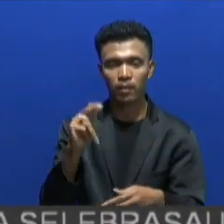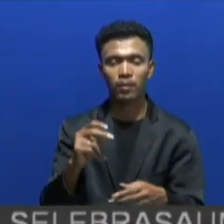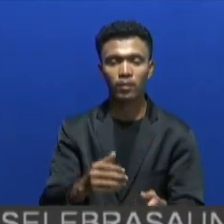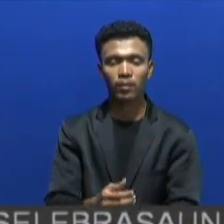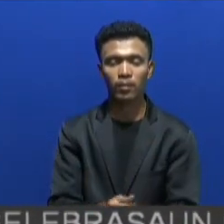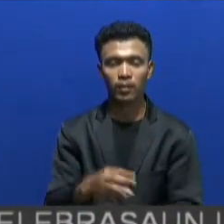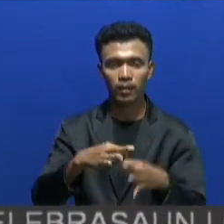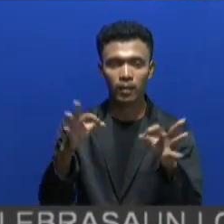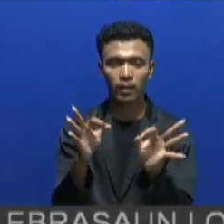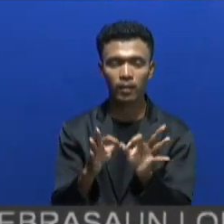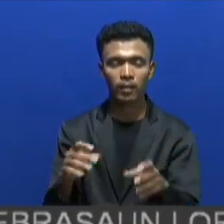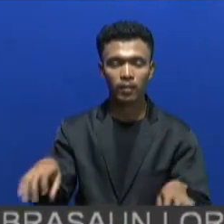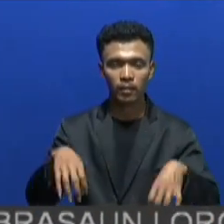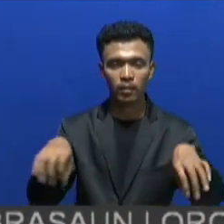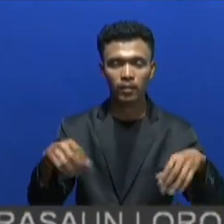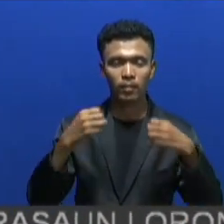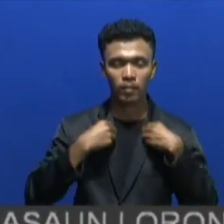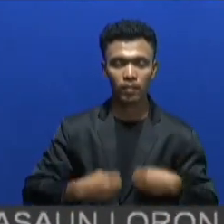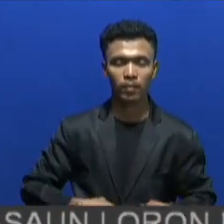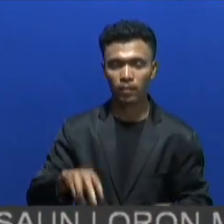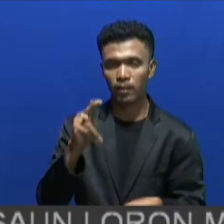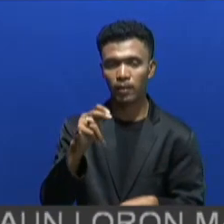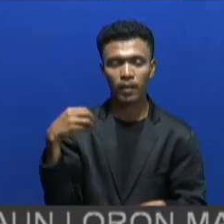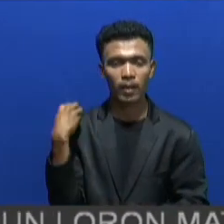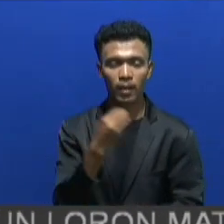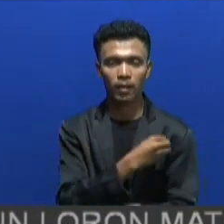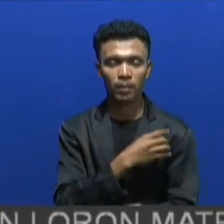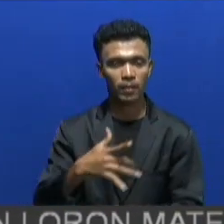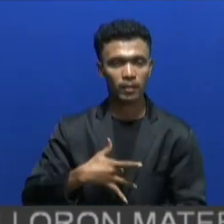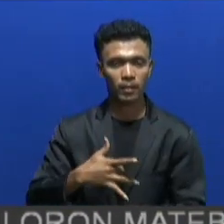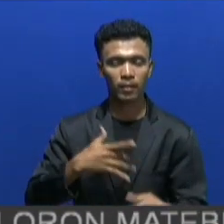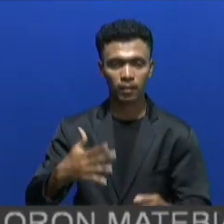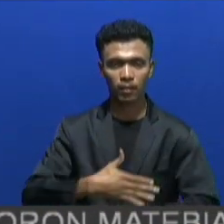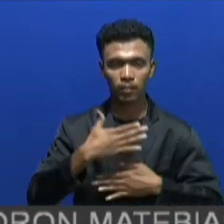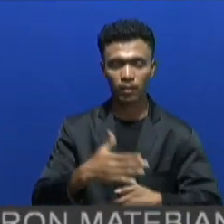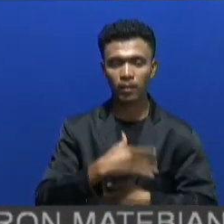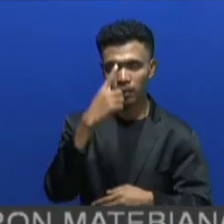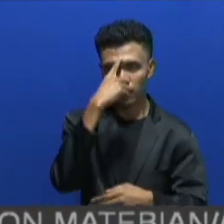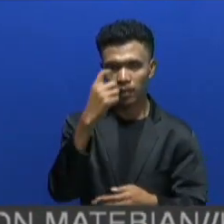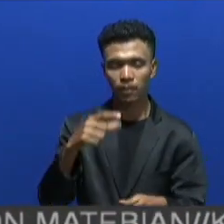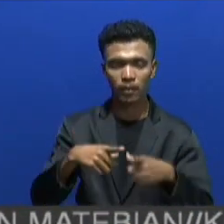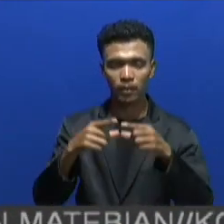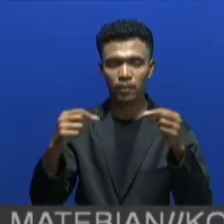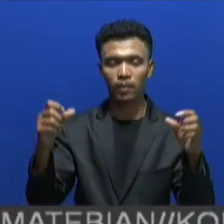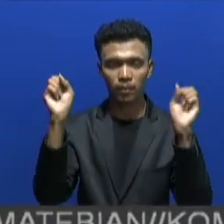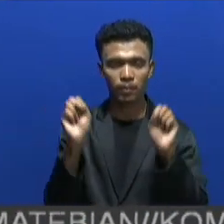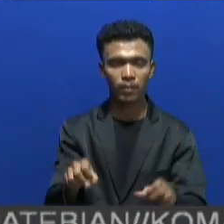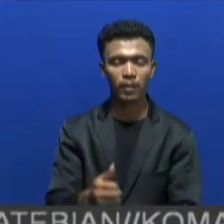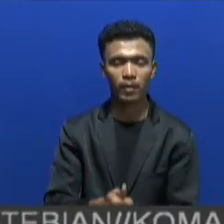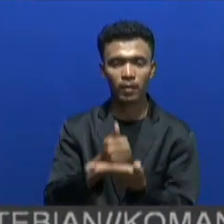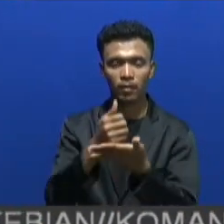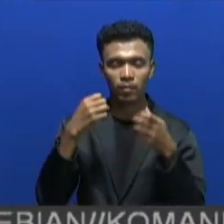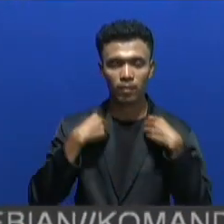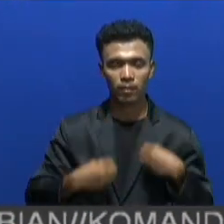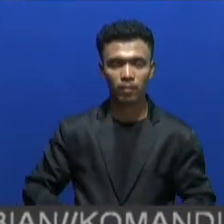sistema cuidado saudi Nian. Ami senti contenti tamba Japão bele contribui podi hameti sistema di saang saudi